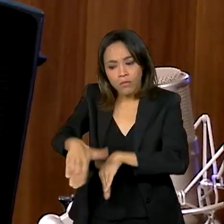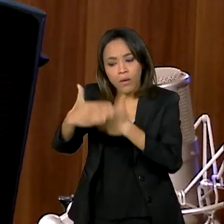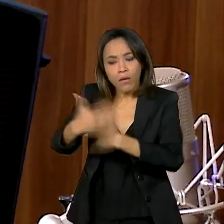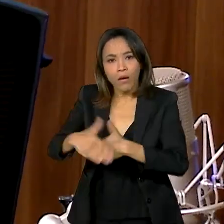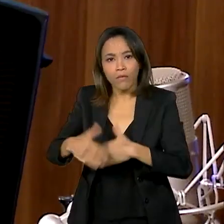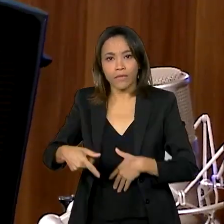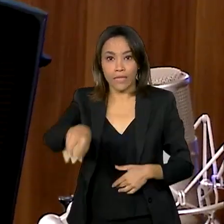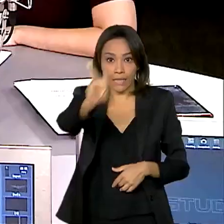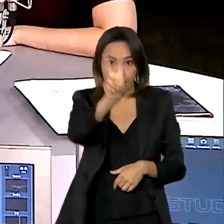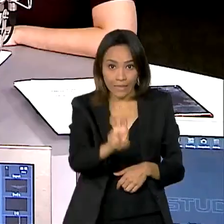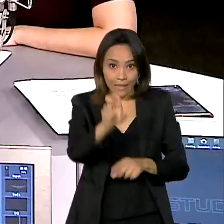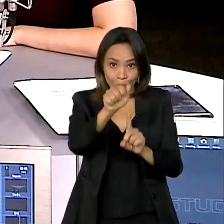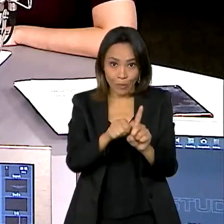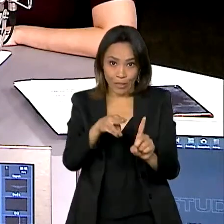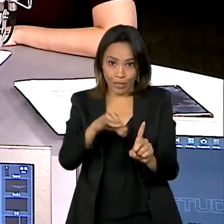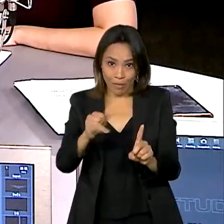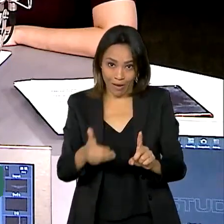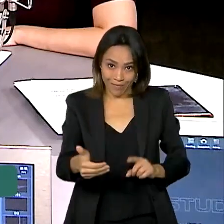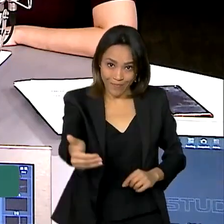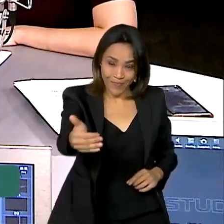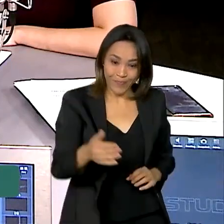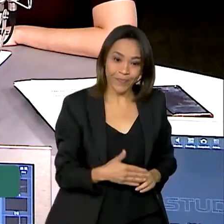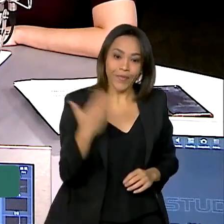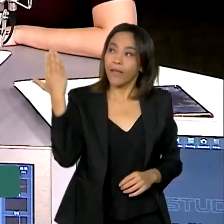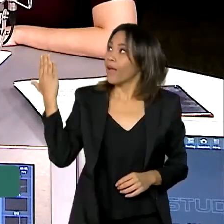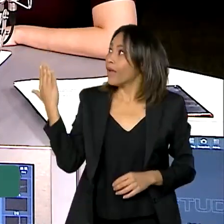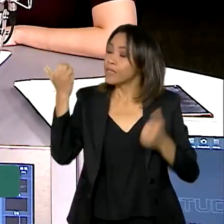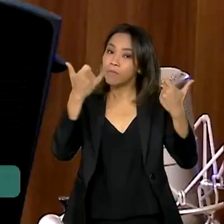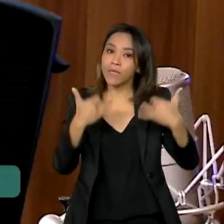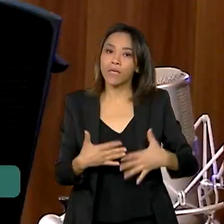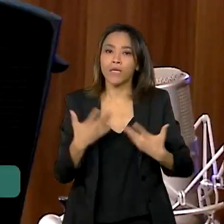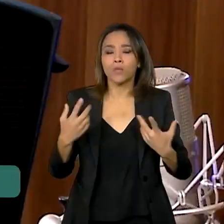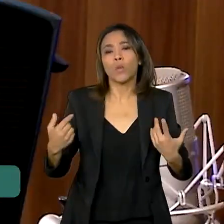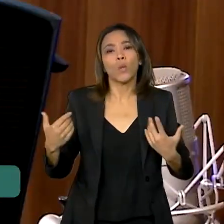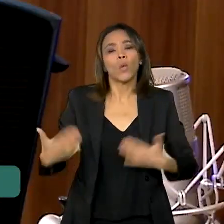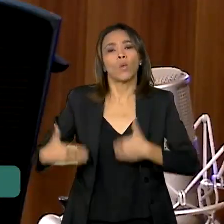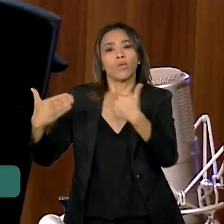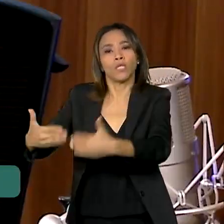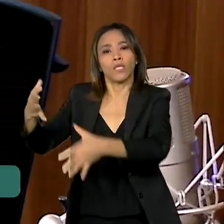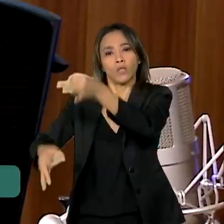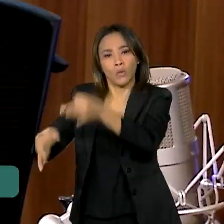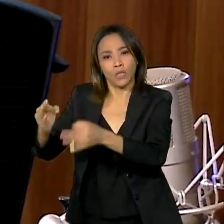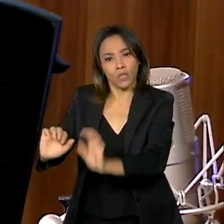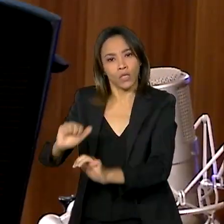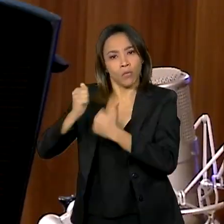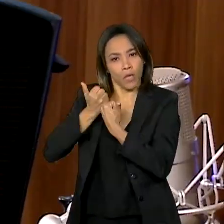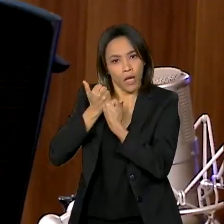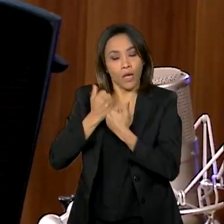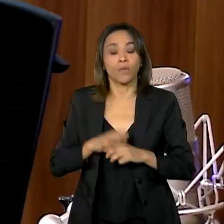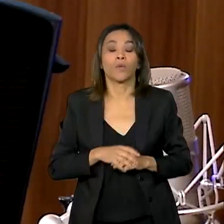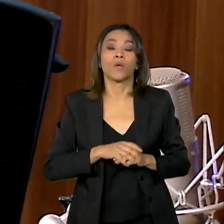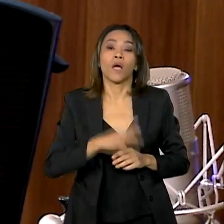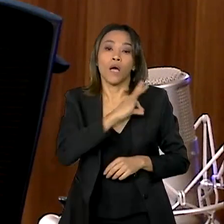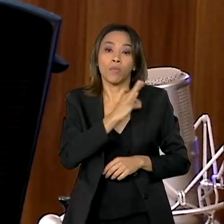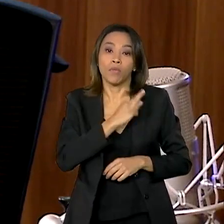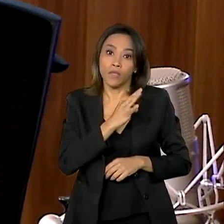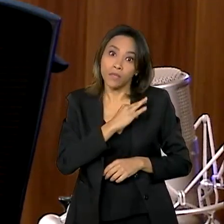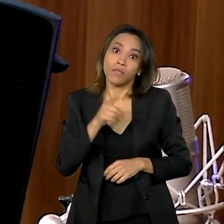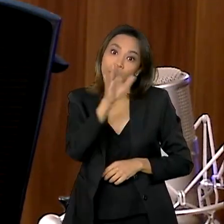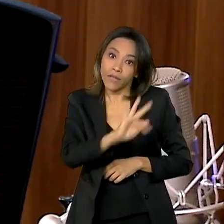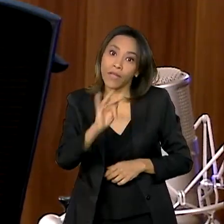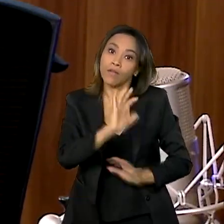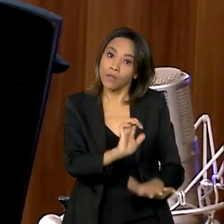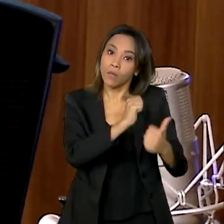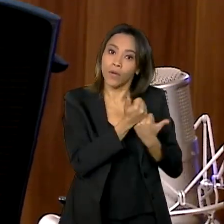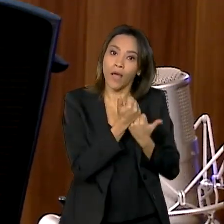realizadas em 5 de maio. O Ministério da Justiça tem sido nosso parceiro desde o início, né? A Polícia Federal tem um trabalho importantíssimo. Toda a parte de inteligência